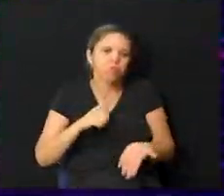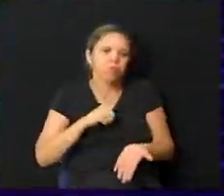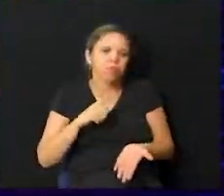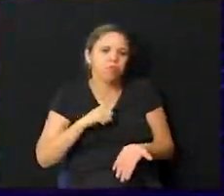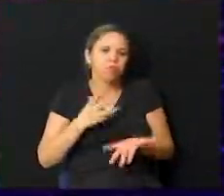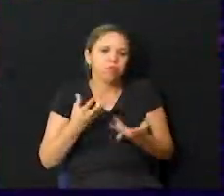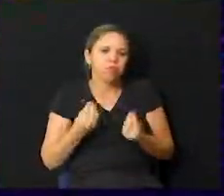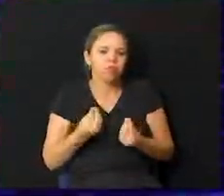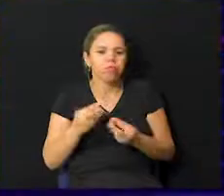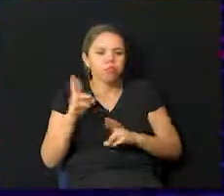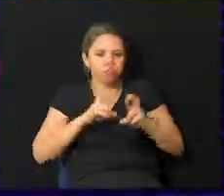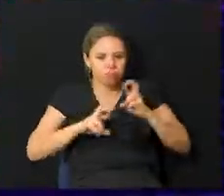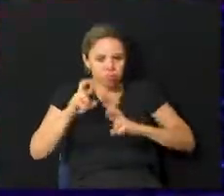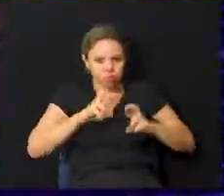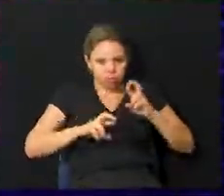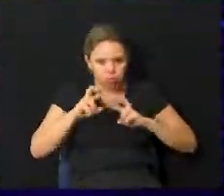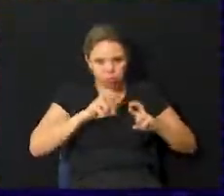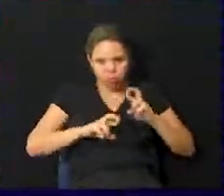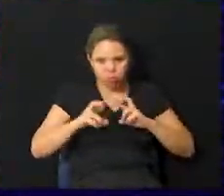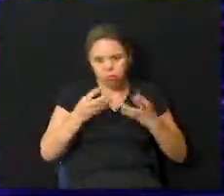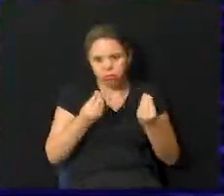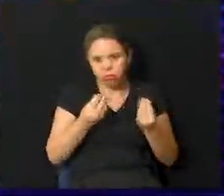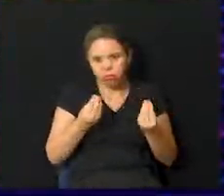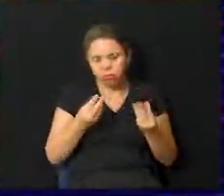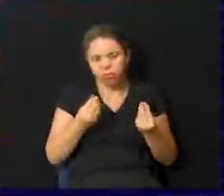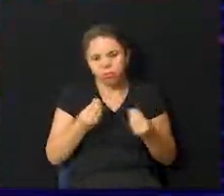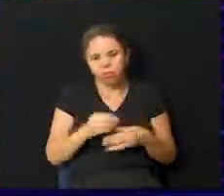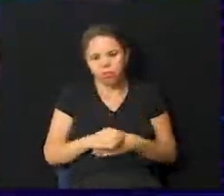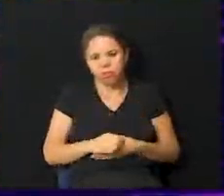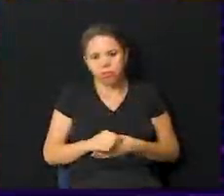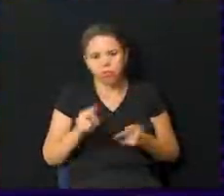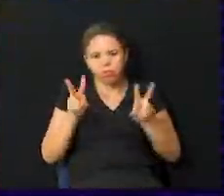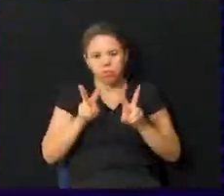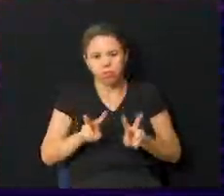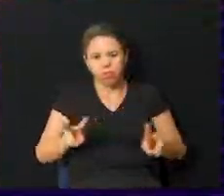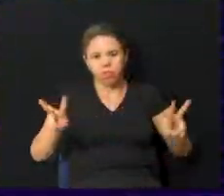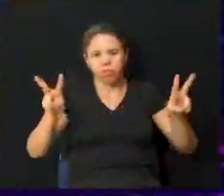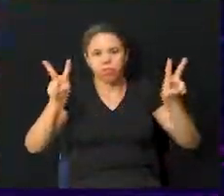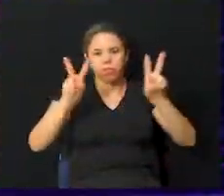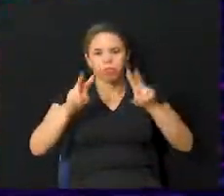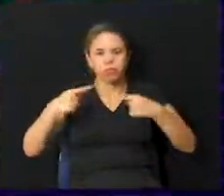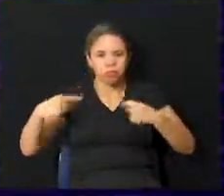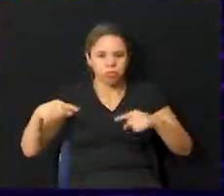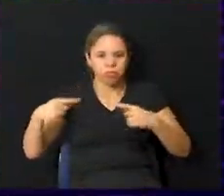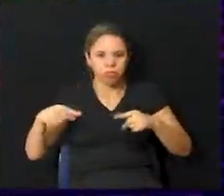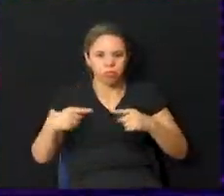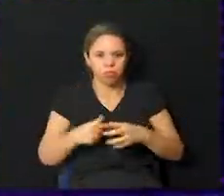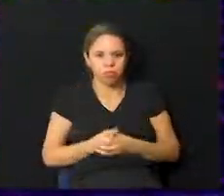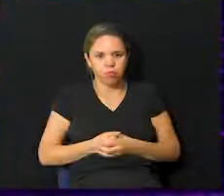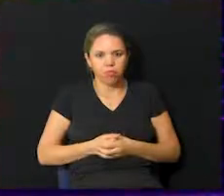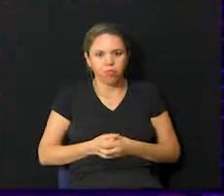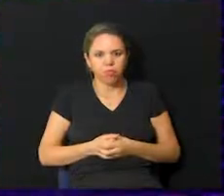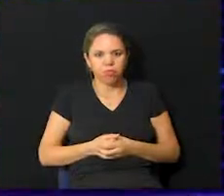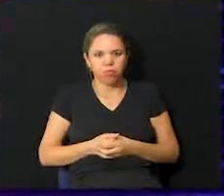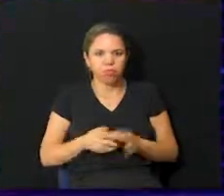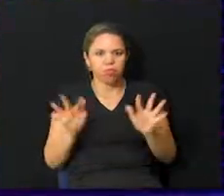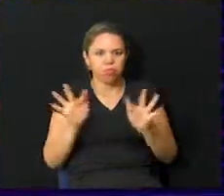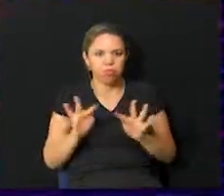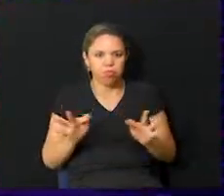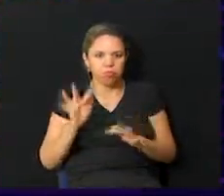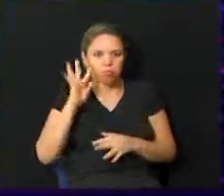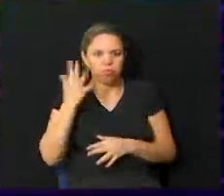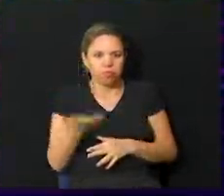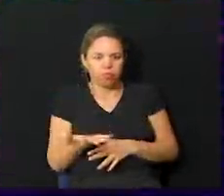teve muitas revisões da parte visual, da parte musical, e eu fiquei feliz